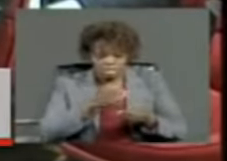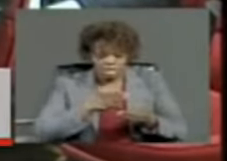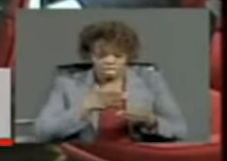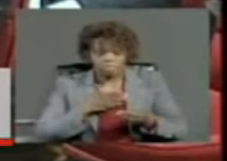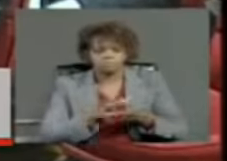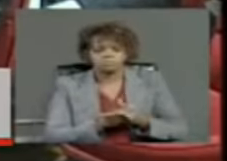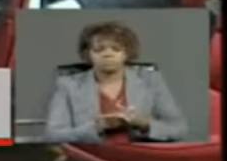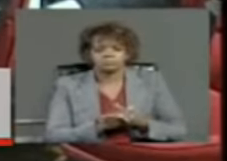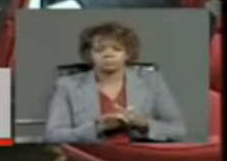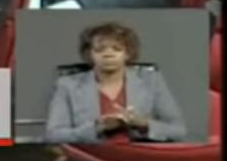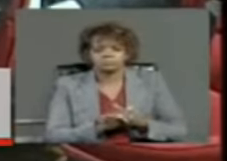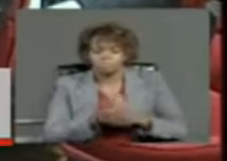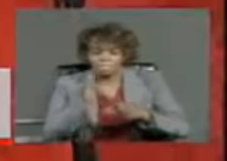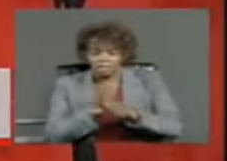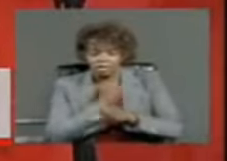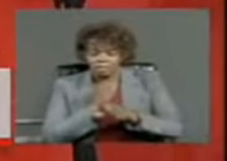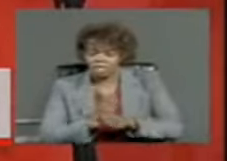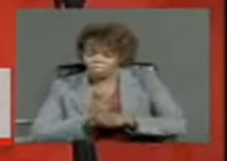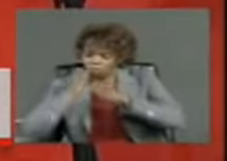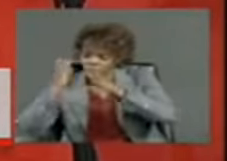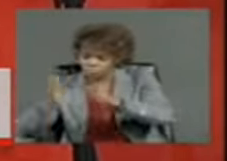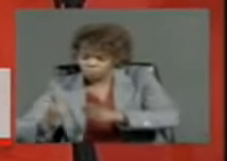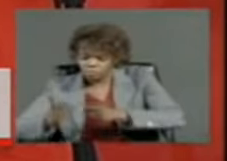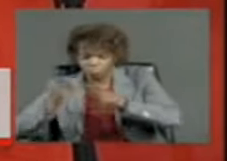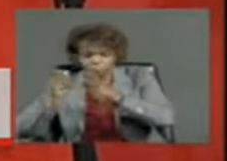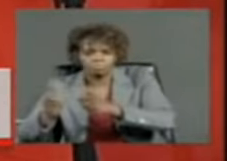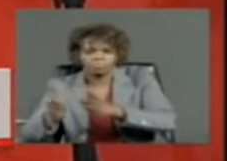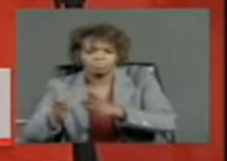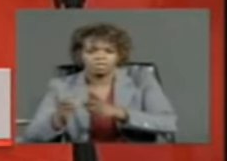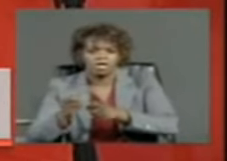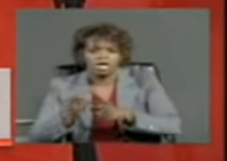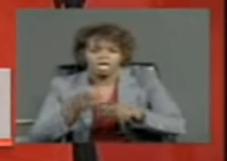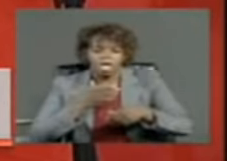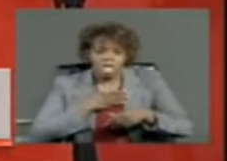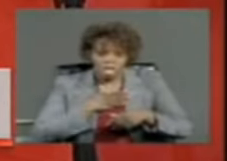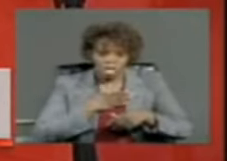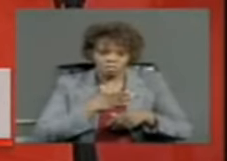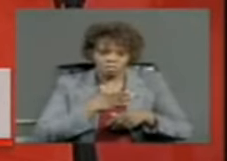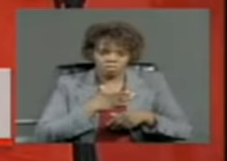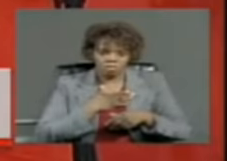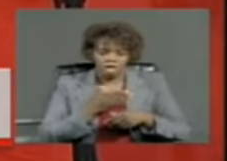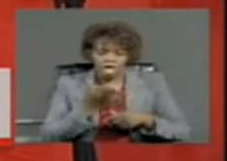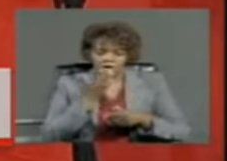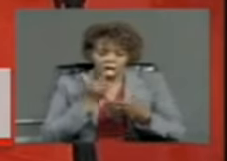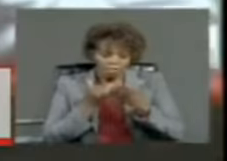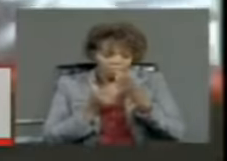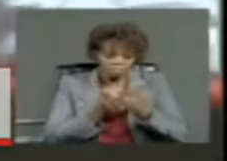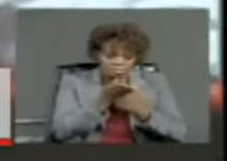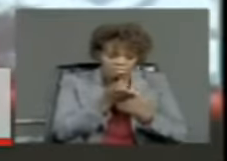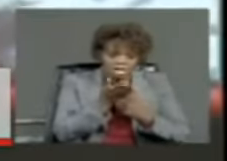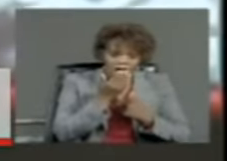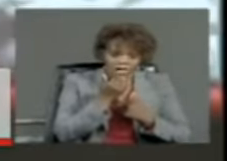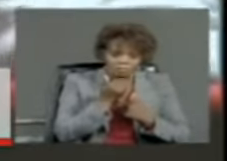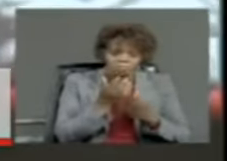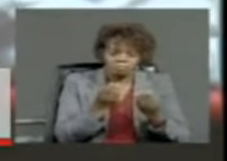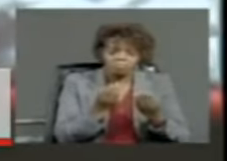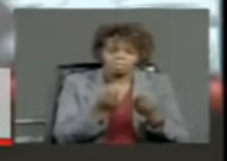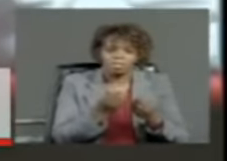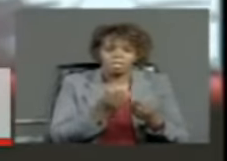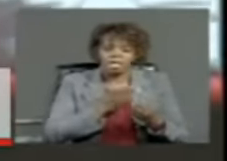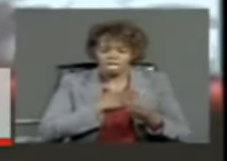Eu dedico-me à agricultura, eu produzo, se calhar muitos dos bens que aparecem à sua mesa